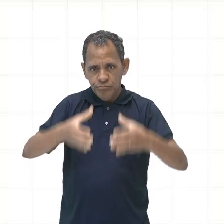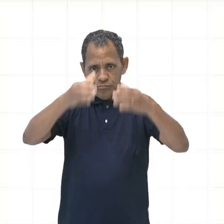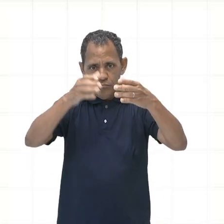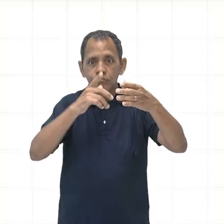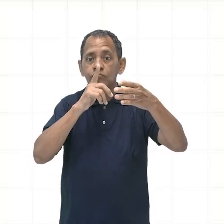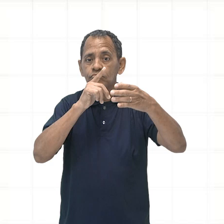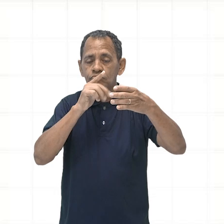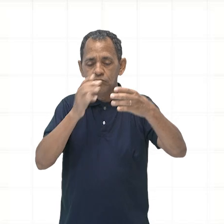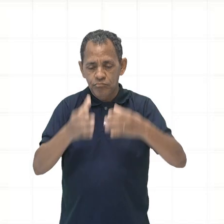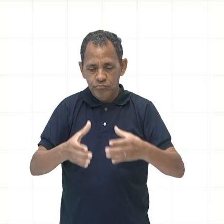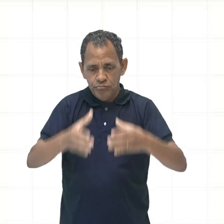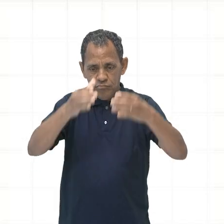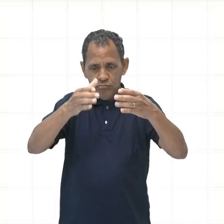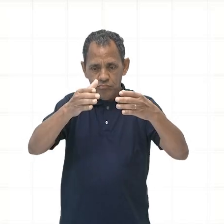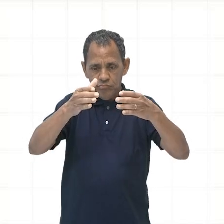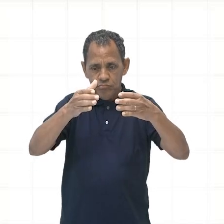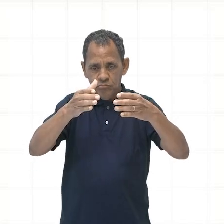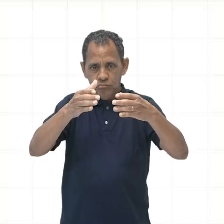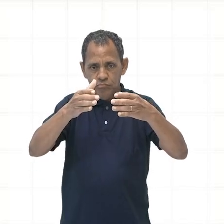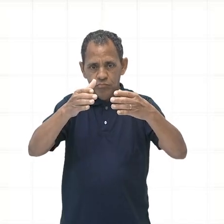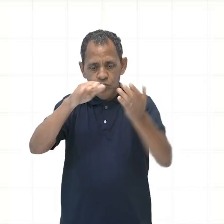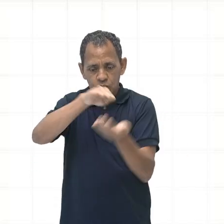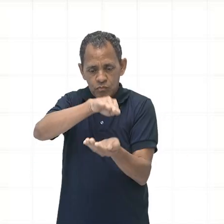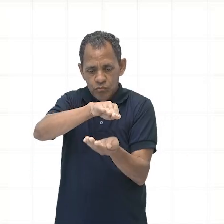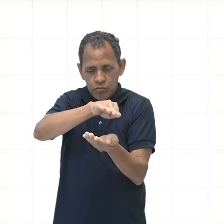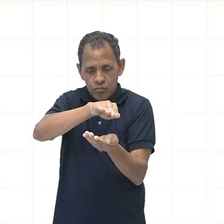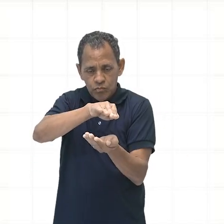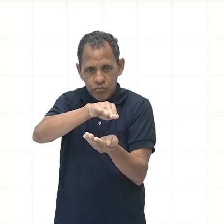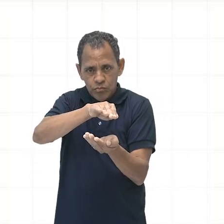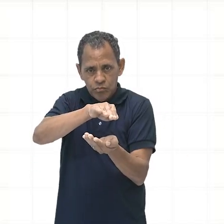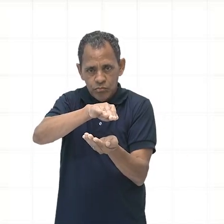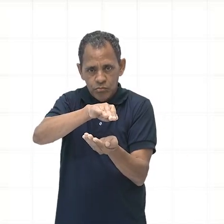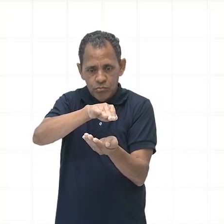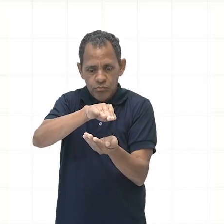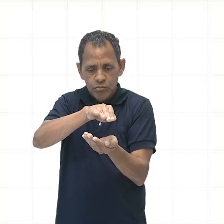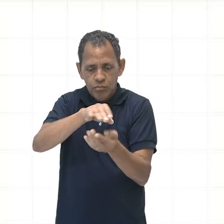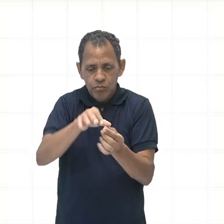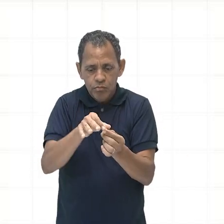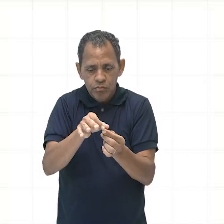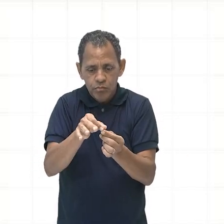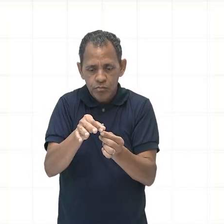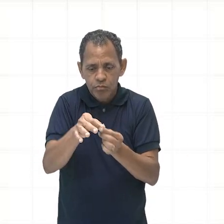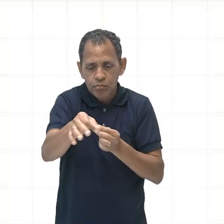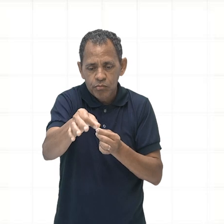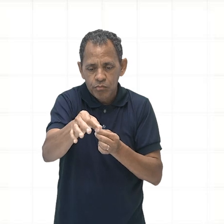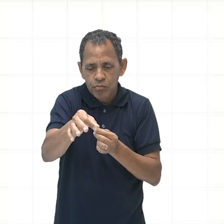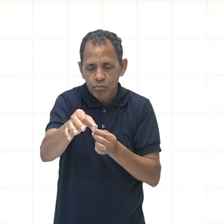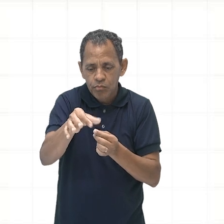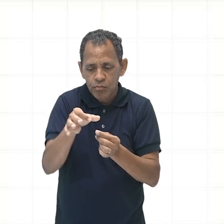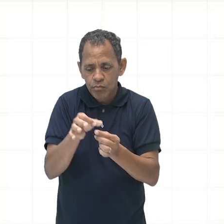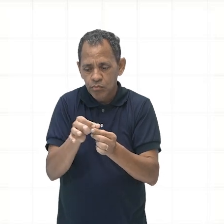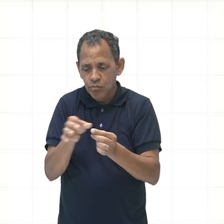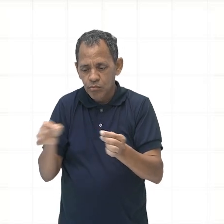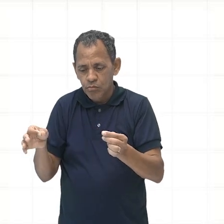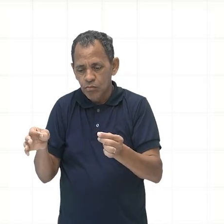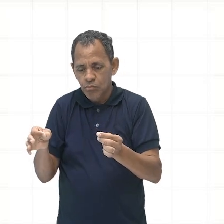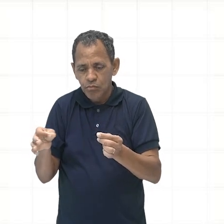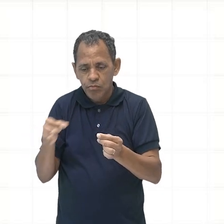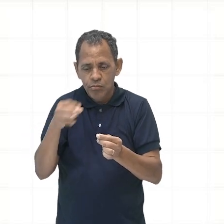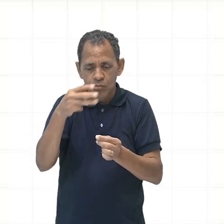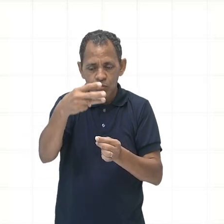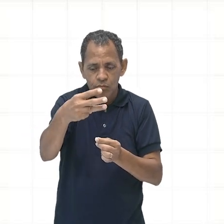um paralelepípedo mede 2 metros de comprimento por 3 metros de largura e 1,5 metro